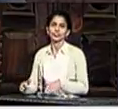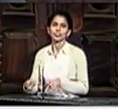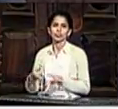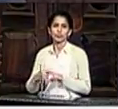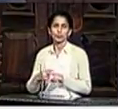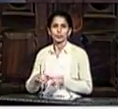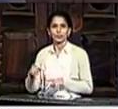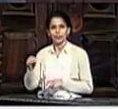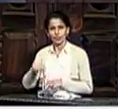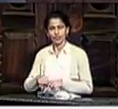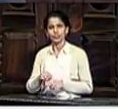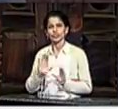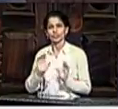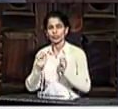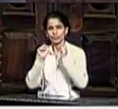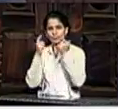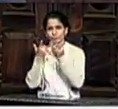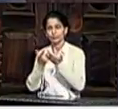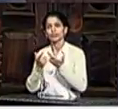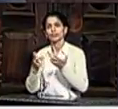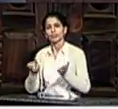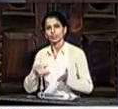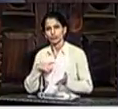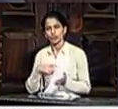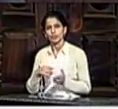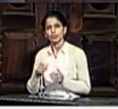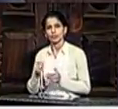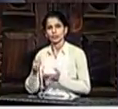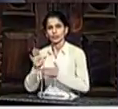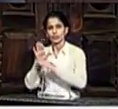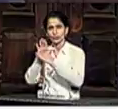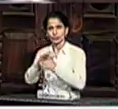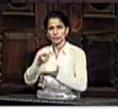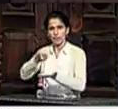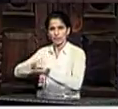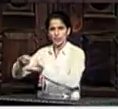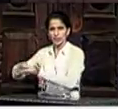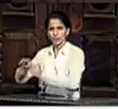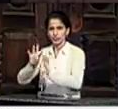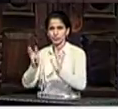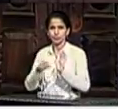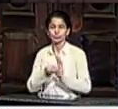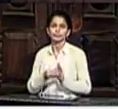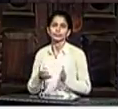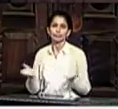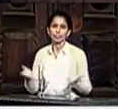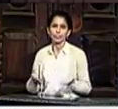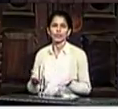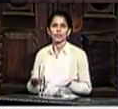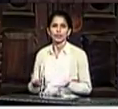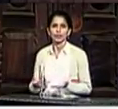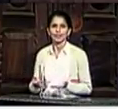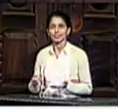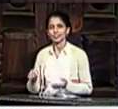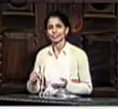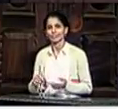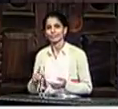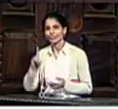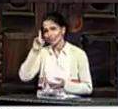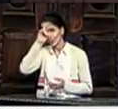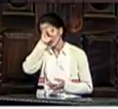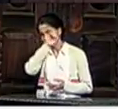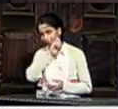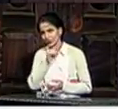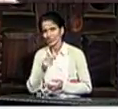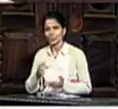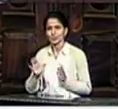que me teve como relator. Então, eu acho que esse é um momento extremamente delicado, mas